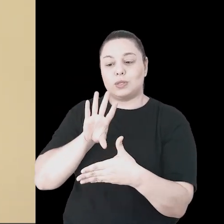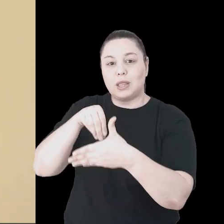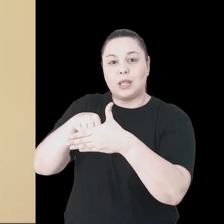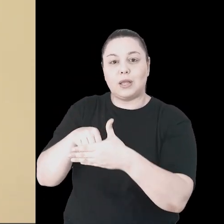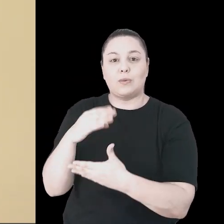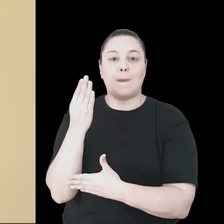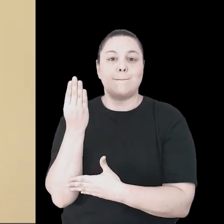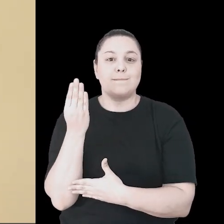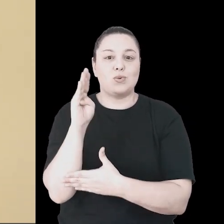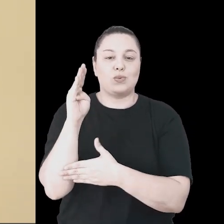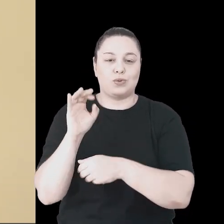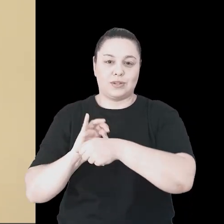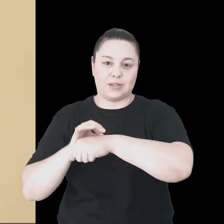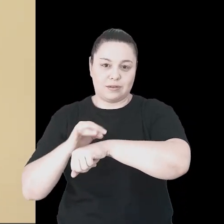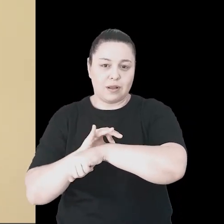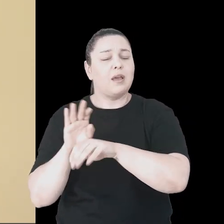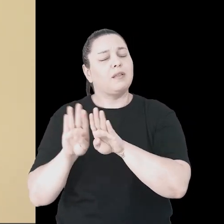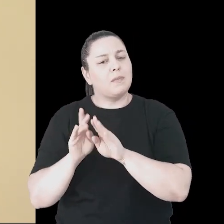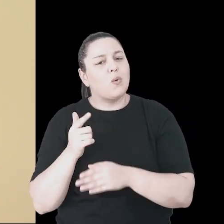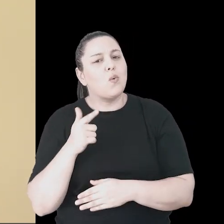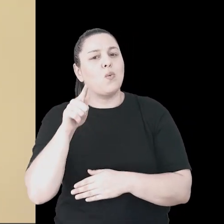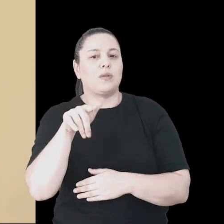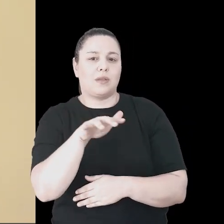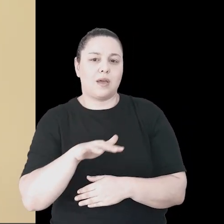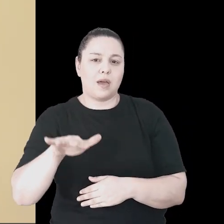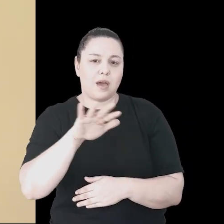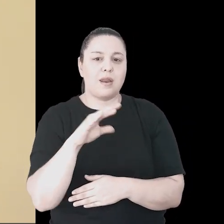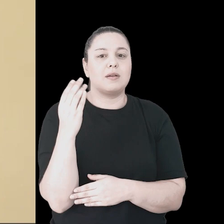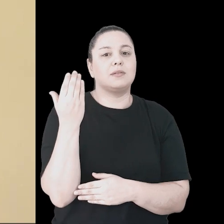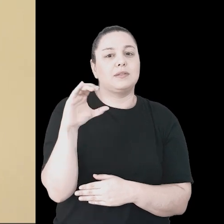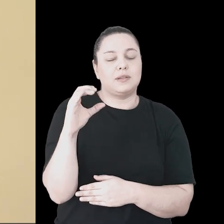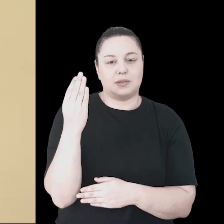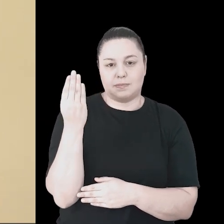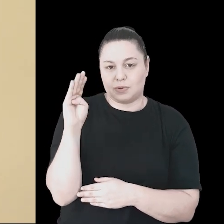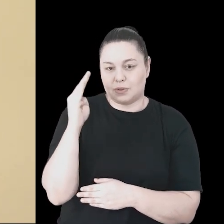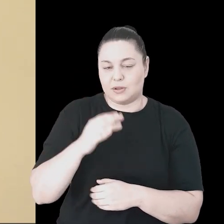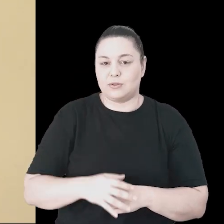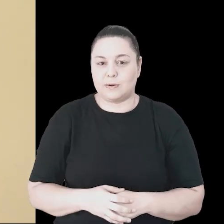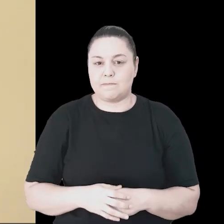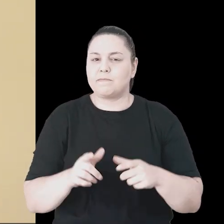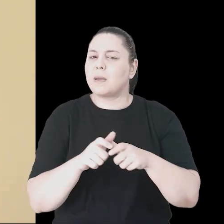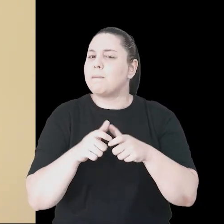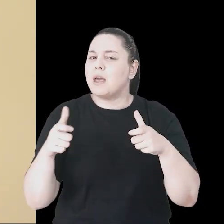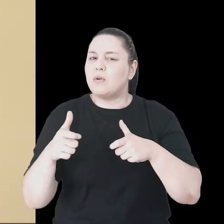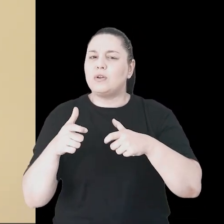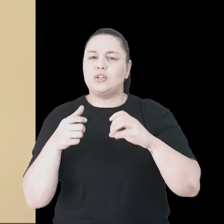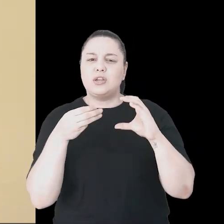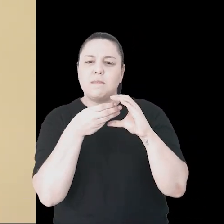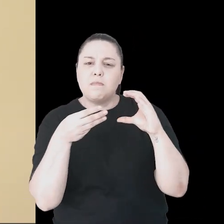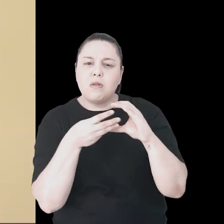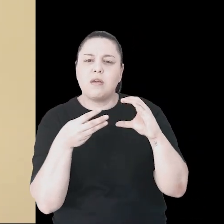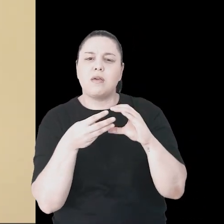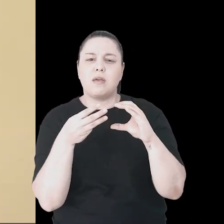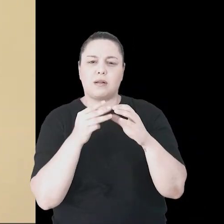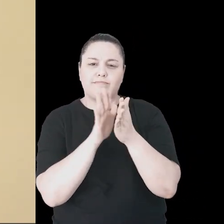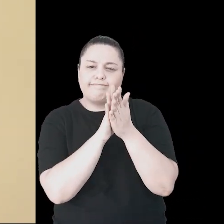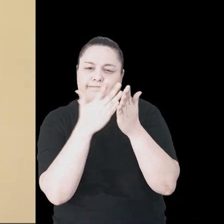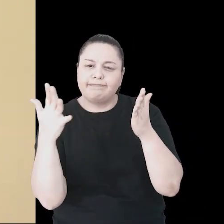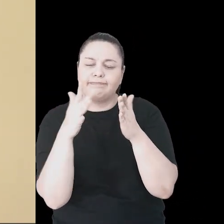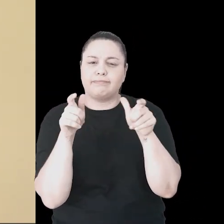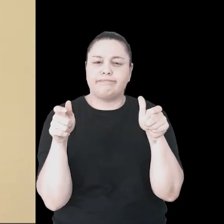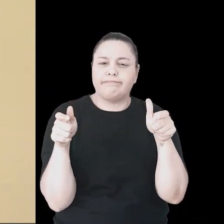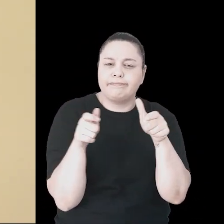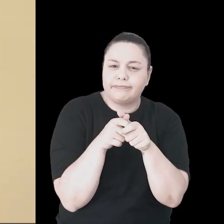como ela é usada em biologia celular e outras áreas das ciências biológicas. Enquanto a maioria das